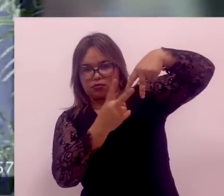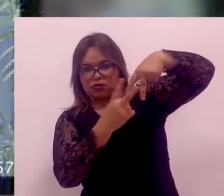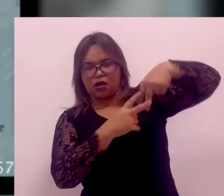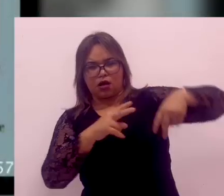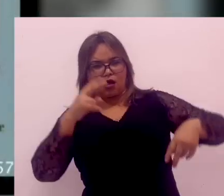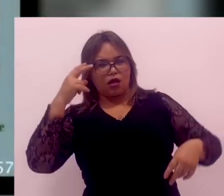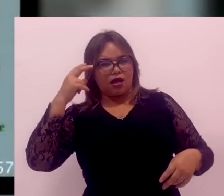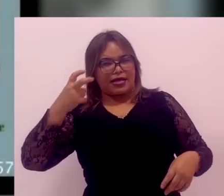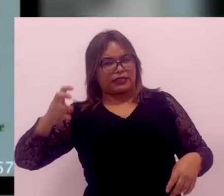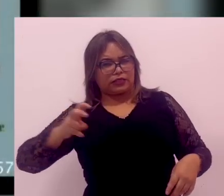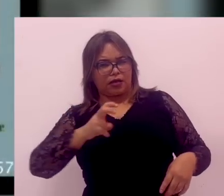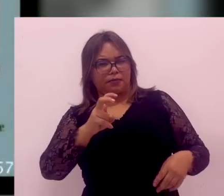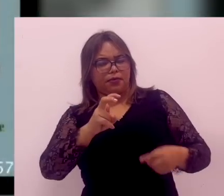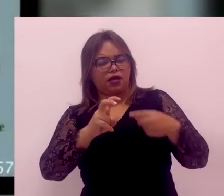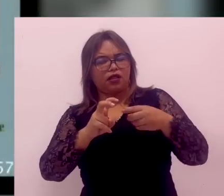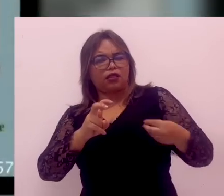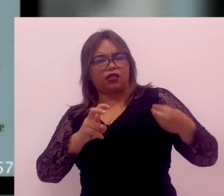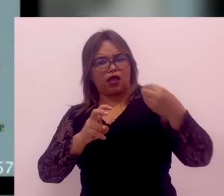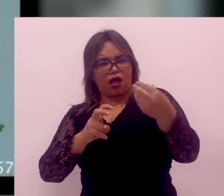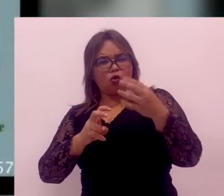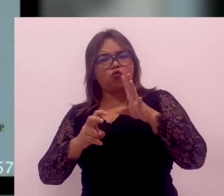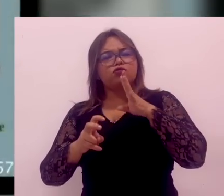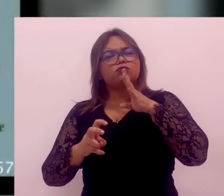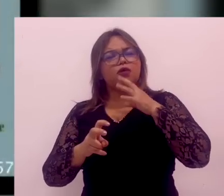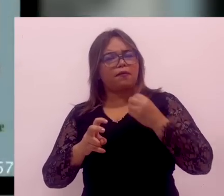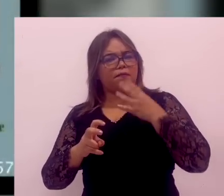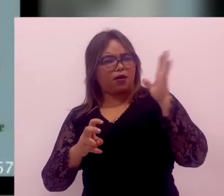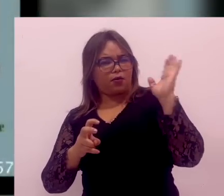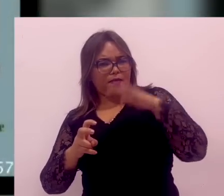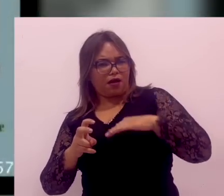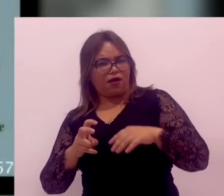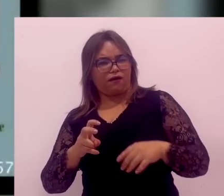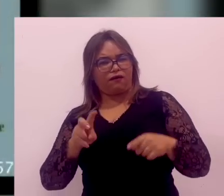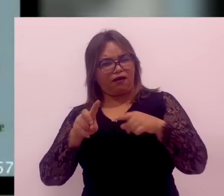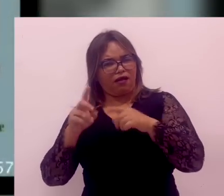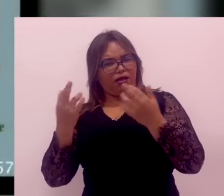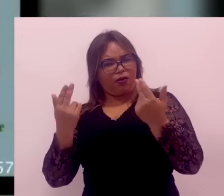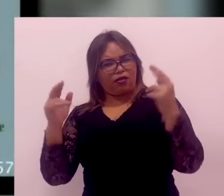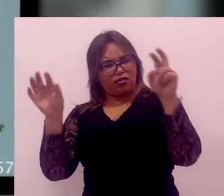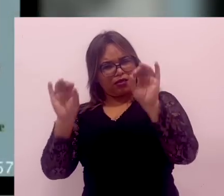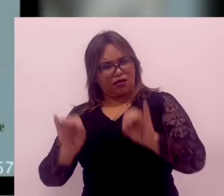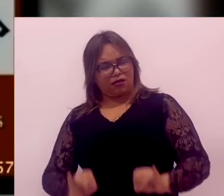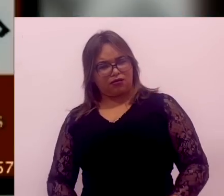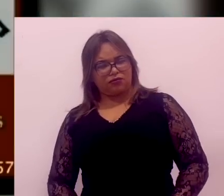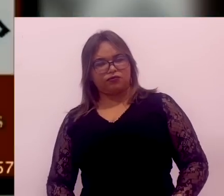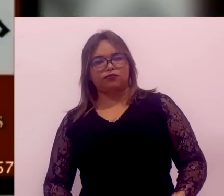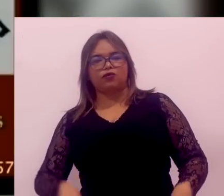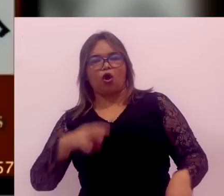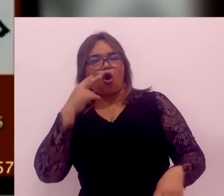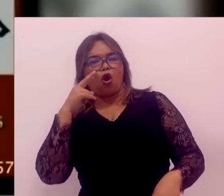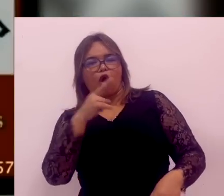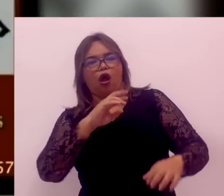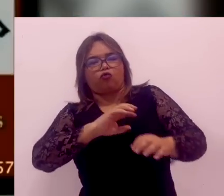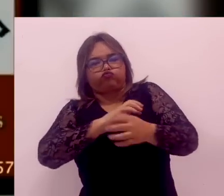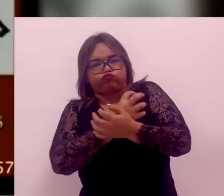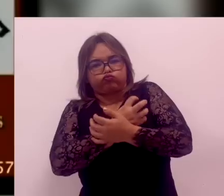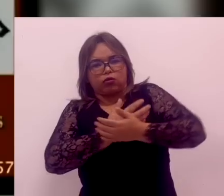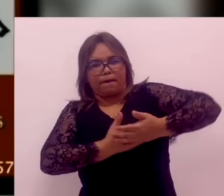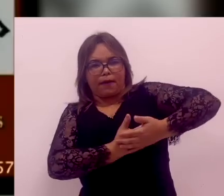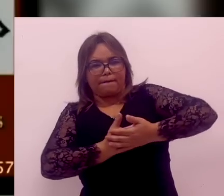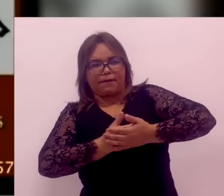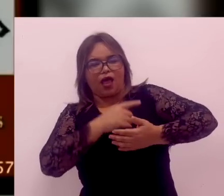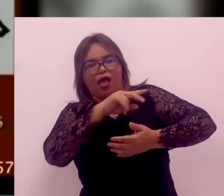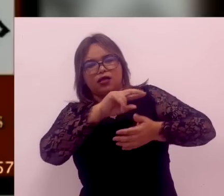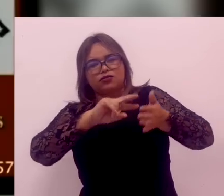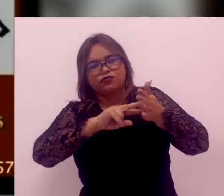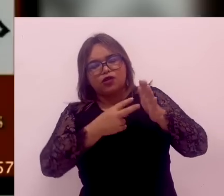foi deificada. Vejam aqui as caveiras e os bebês representando vida e morte. Ciclos de vida e morte.